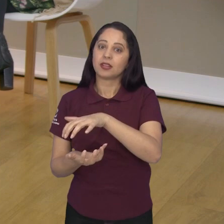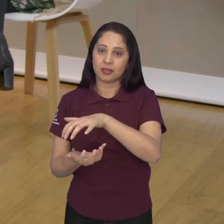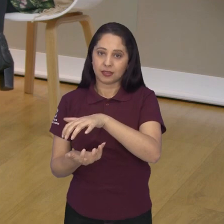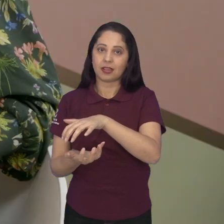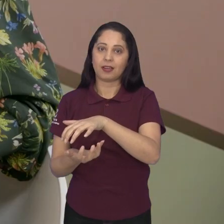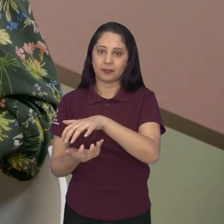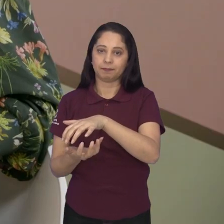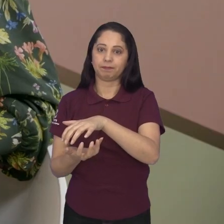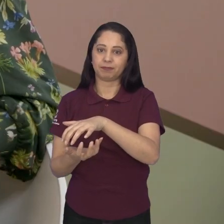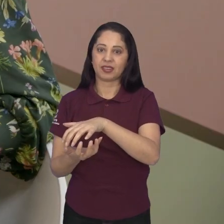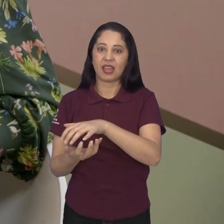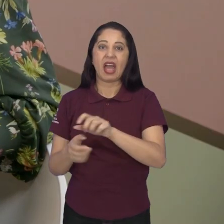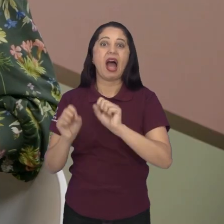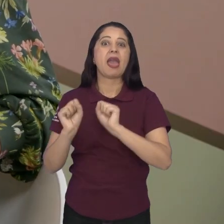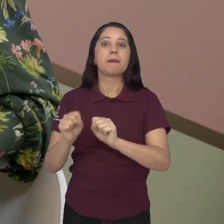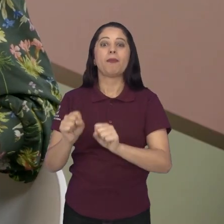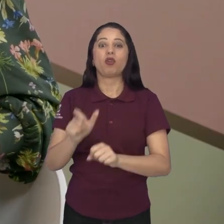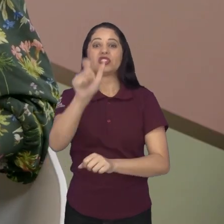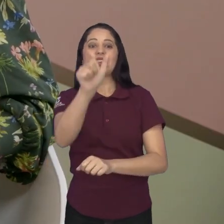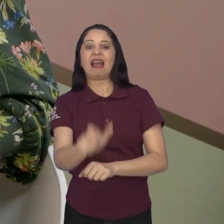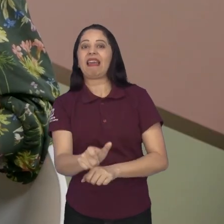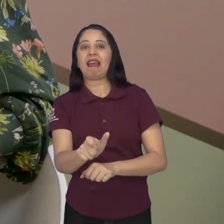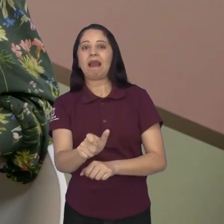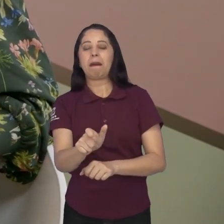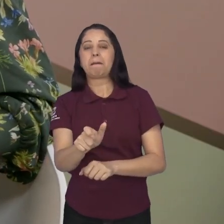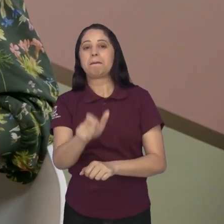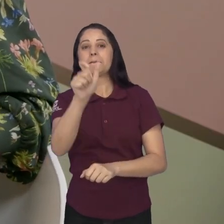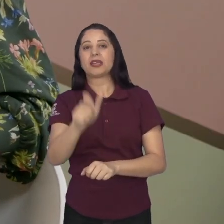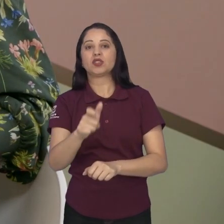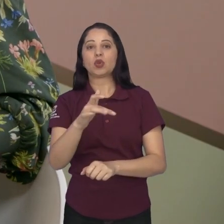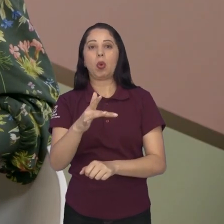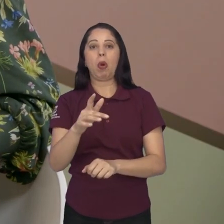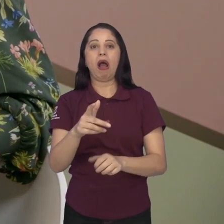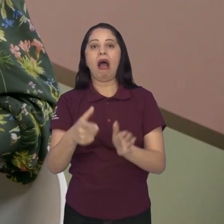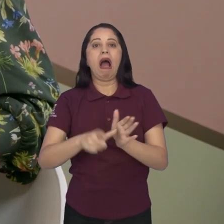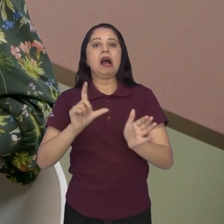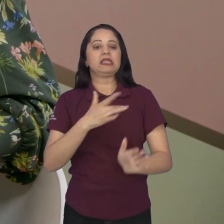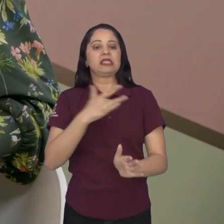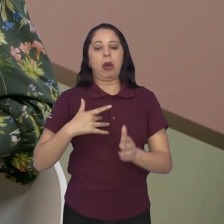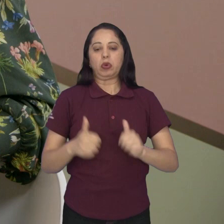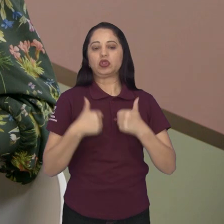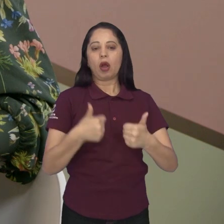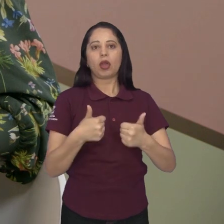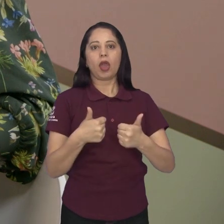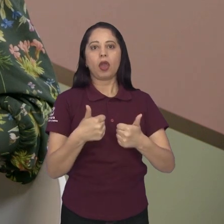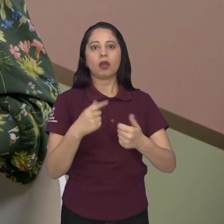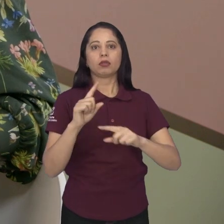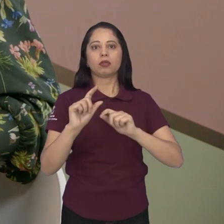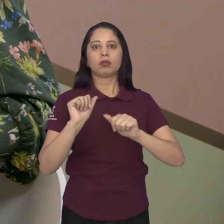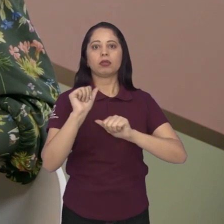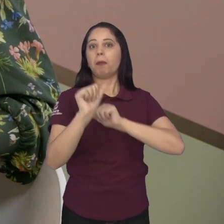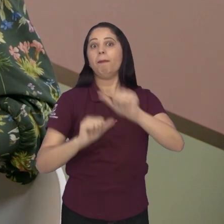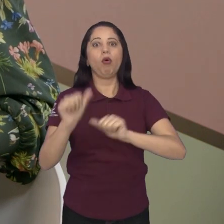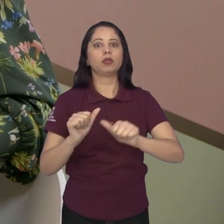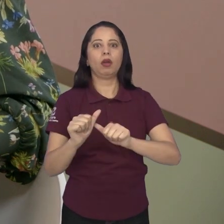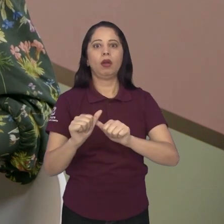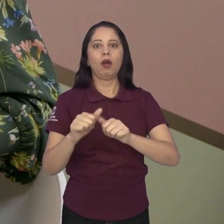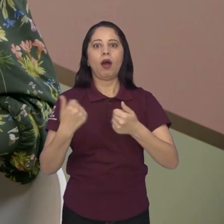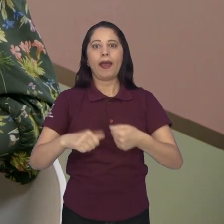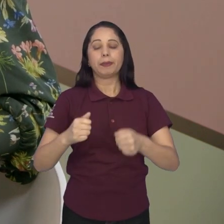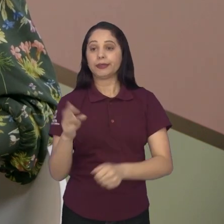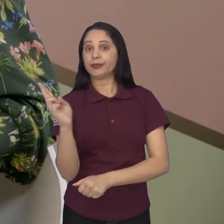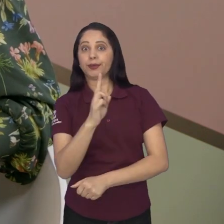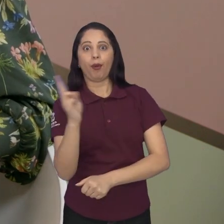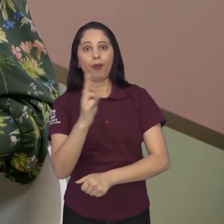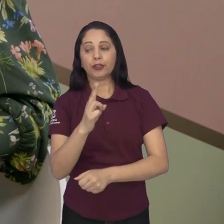que ficou, ele evoluir para falência completa e aquele paciente que tinha um fígado normal que está doando a metade vai precisar de um fígado com urgência. Então não é